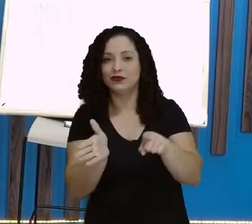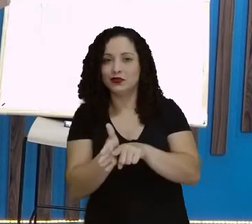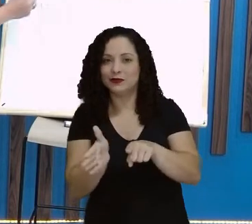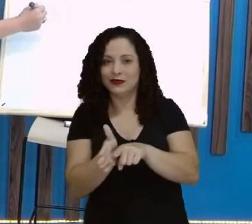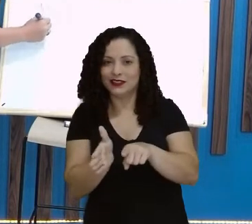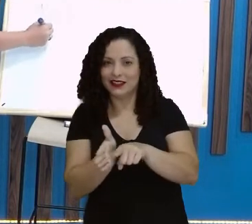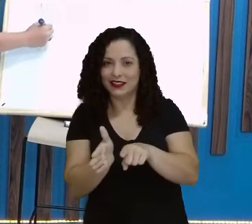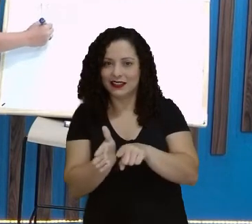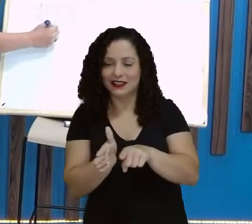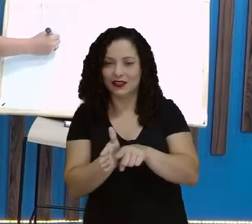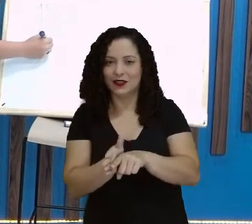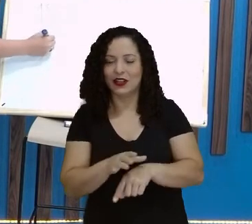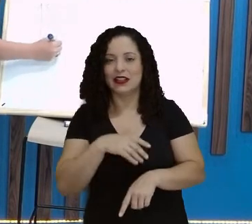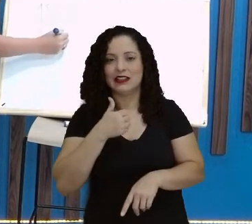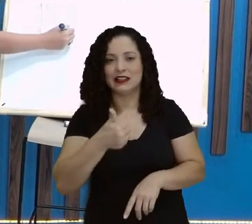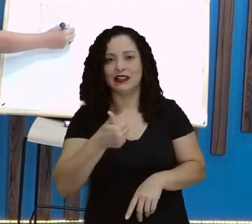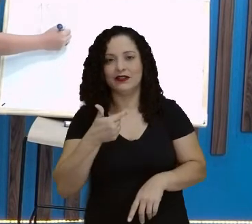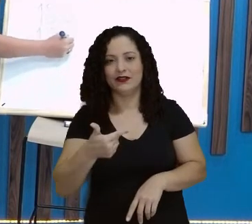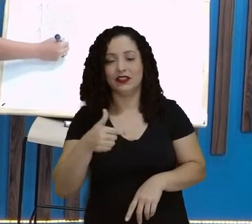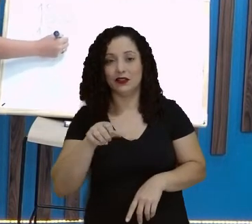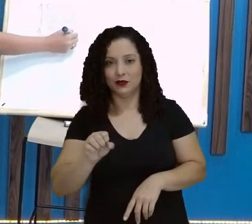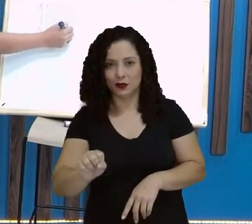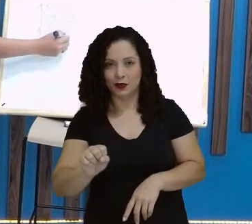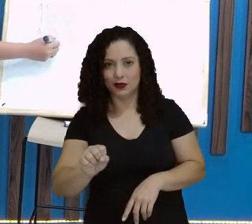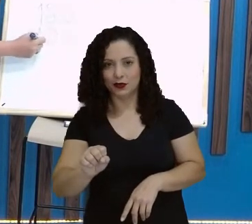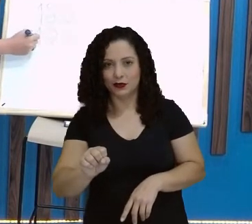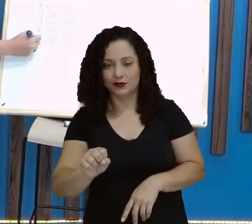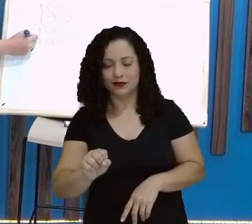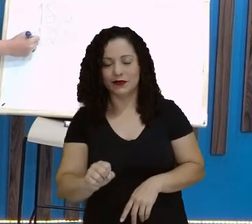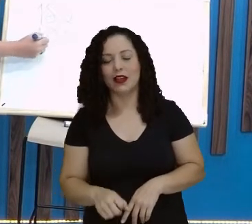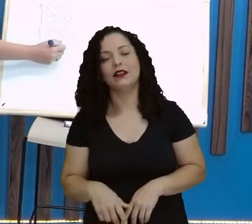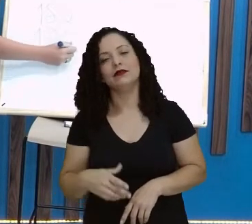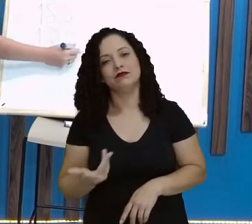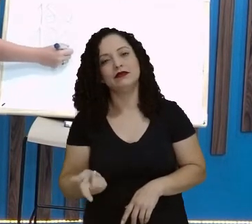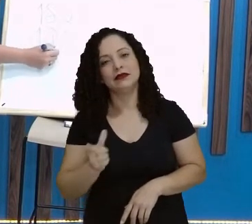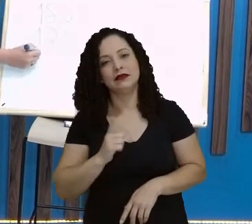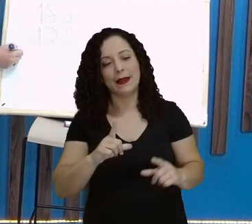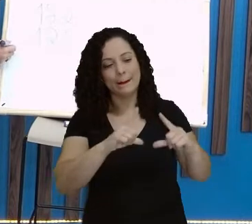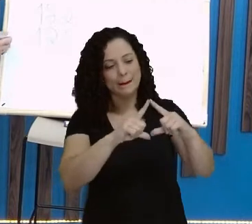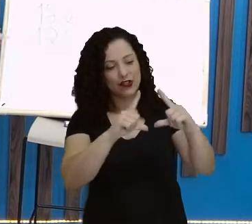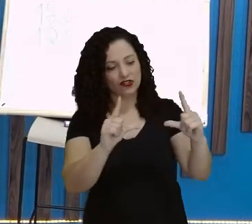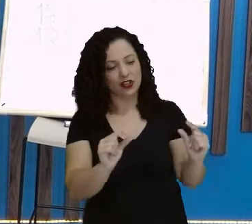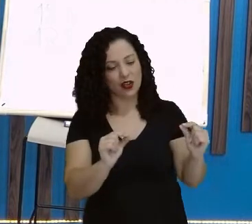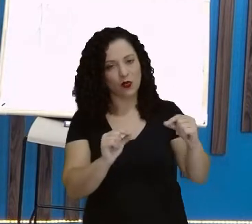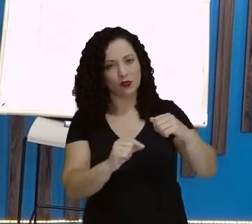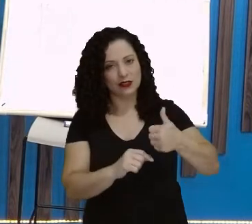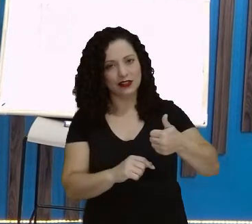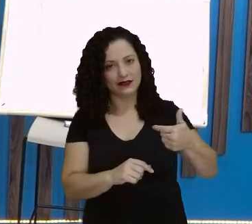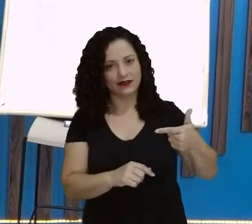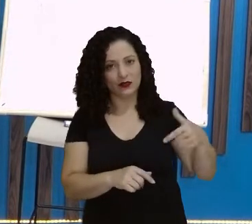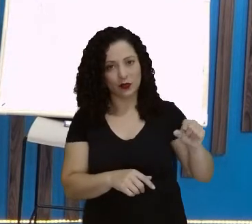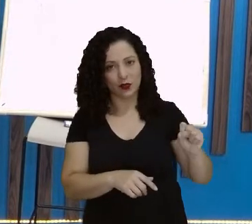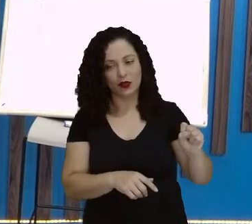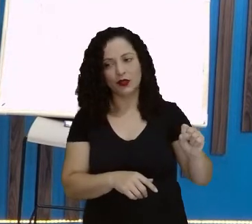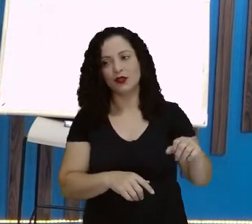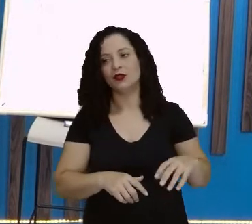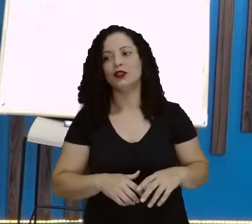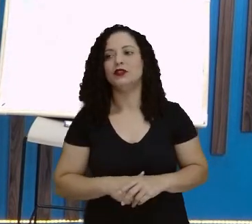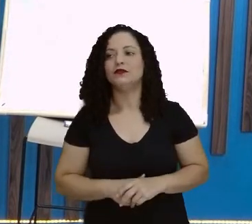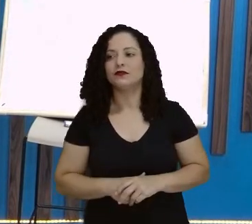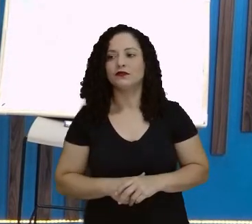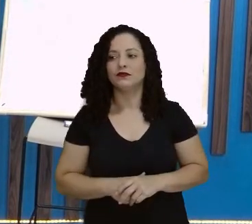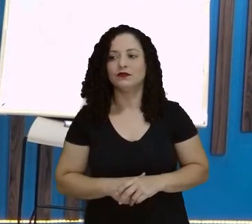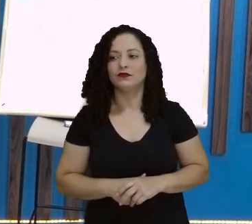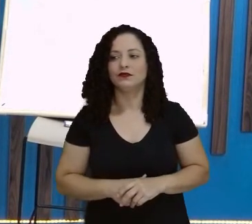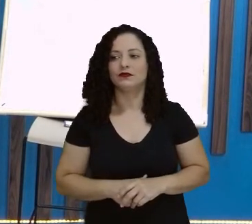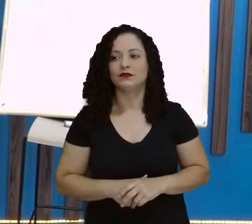subtração. 128 pastéis. Eu estou resolvendo, né, através do algoritmo, onde a gente coloca